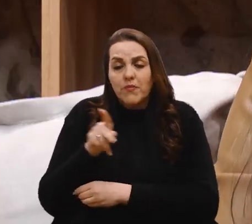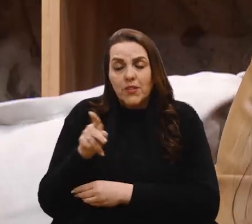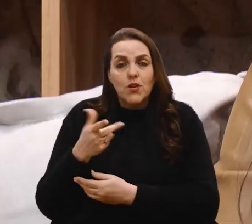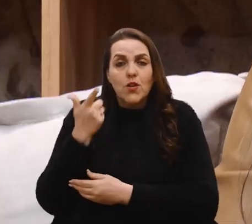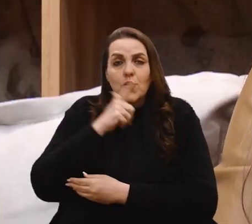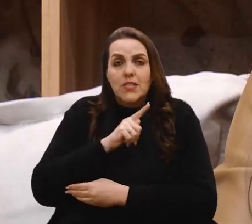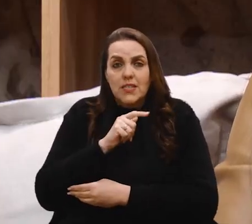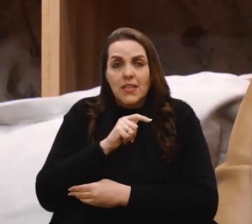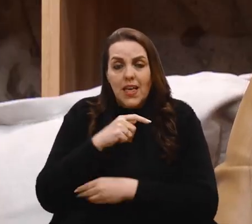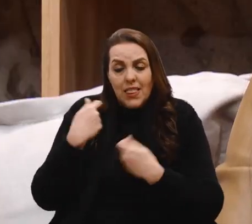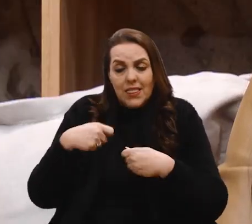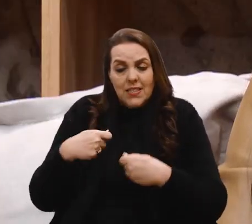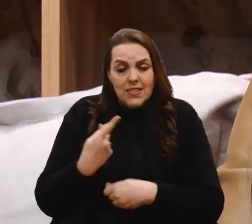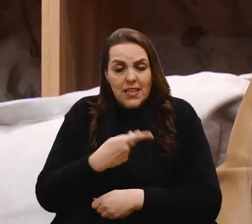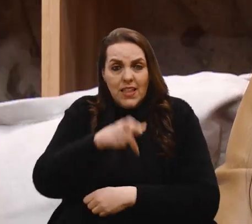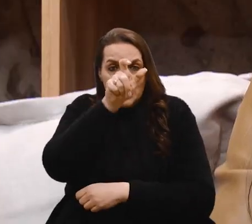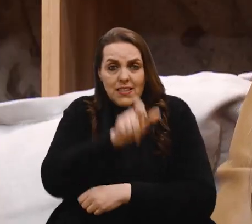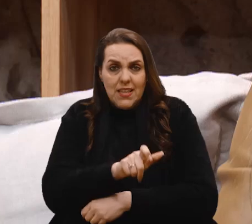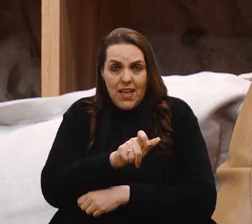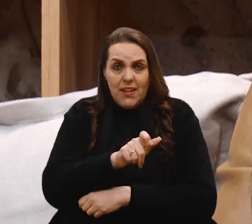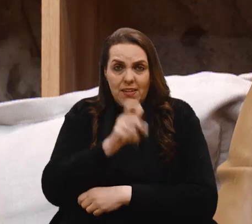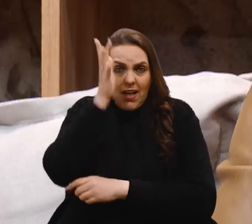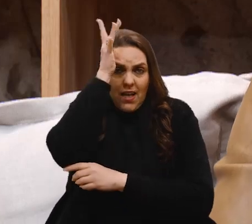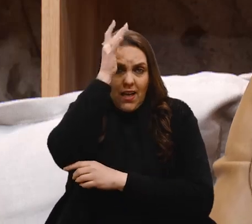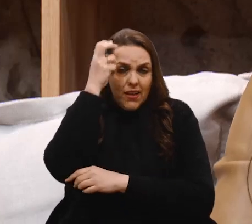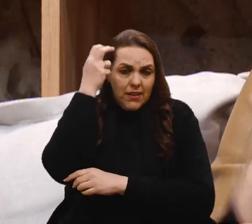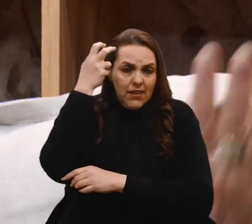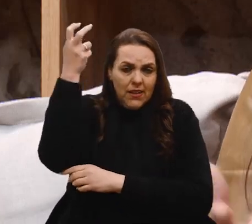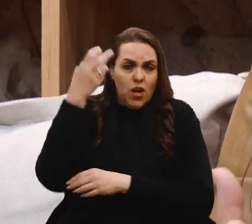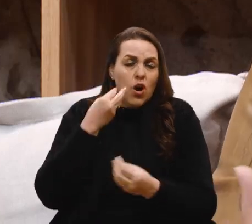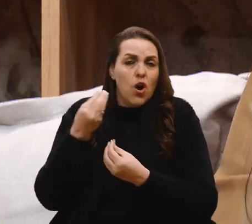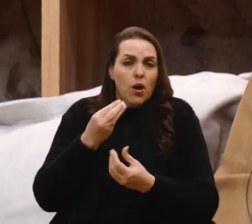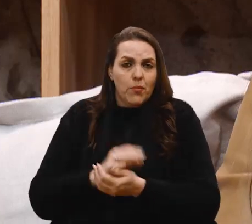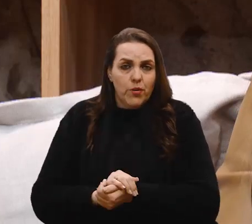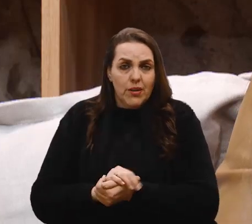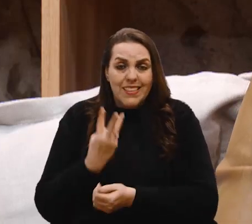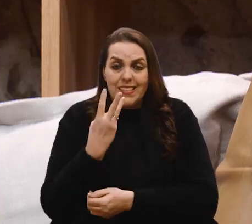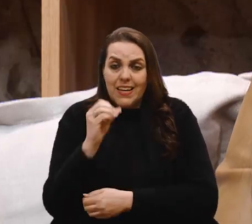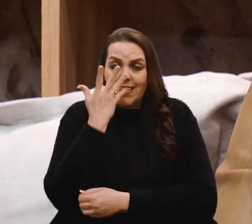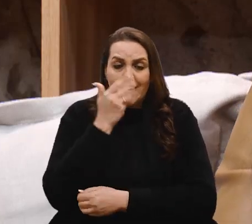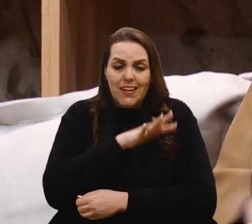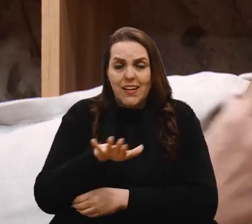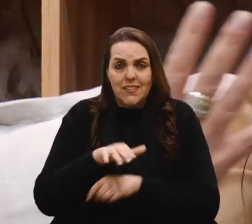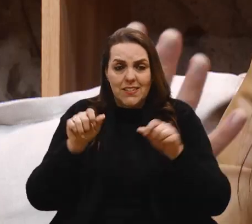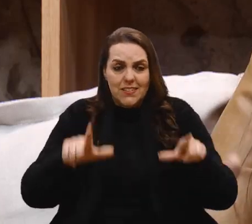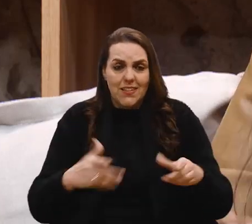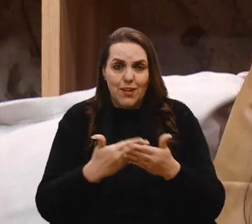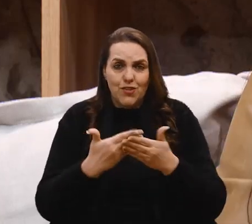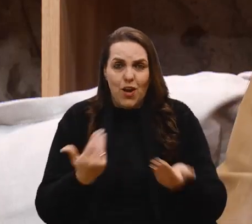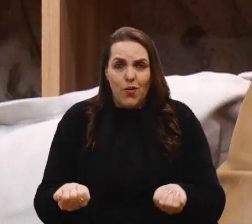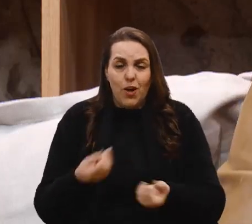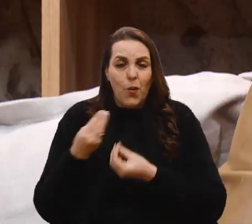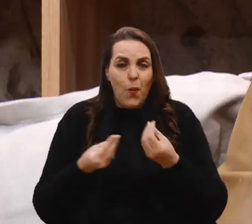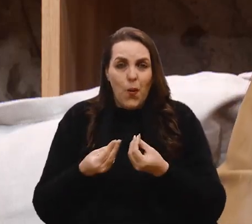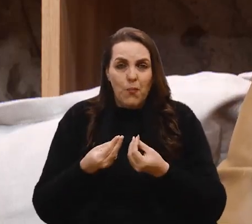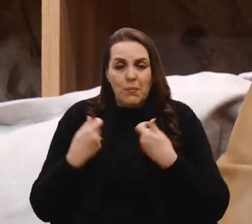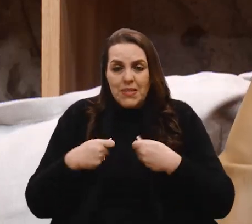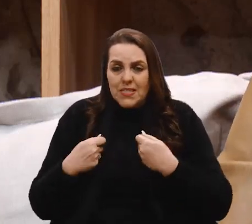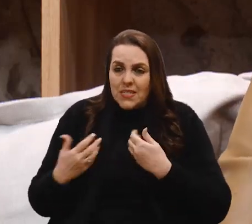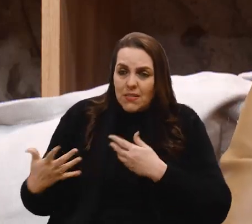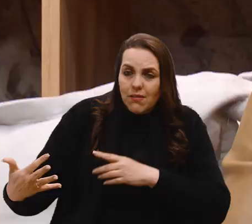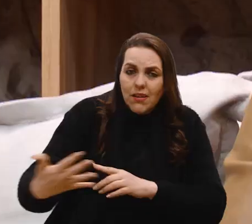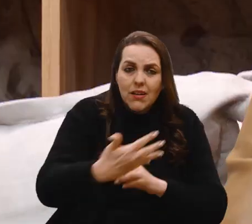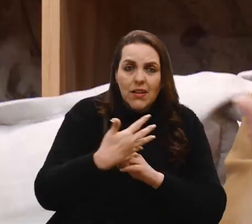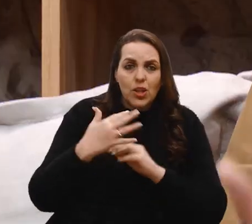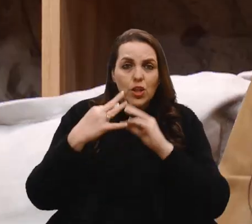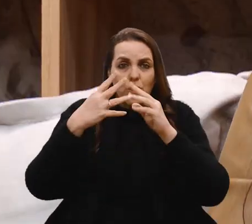a necessidade do aluno superdotado com altas habilidades? Ele tem 30 crianças naquela sala, ele precisa abraçar todos, existe